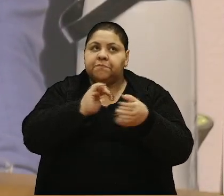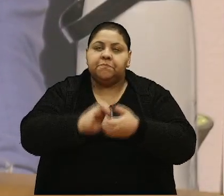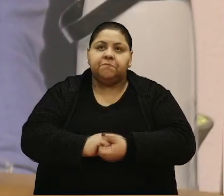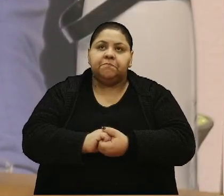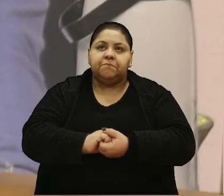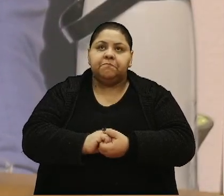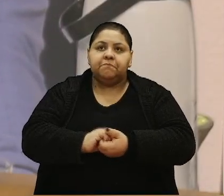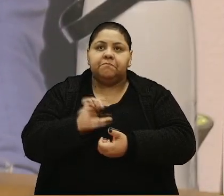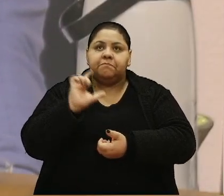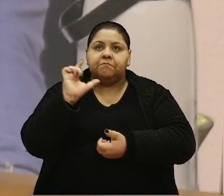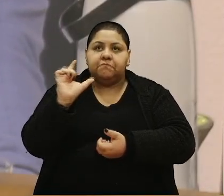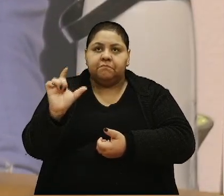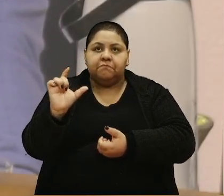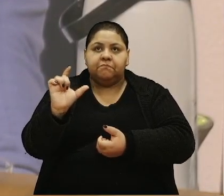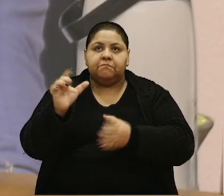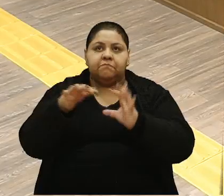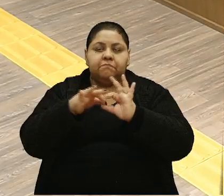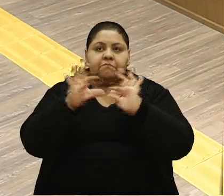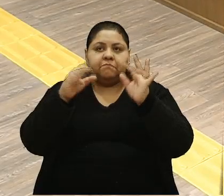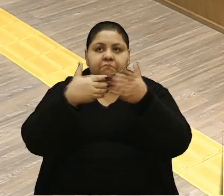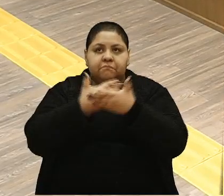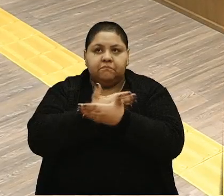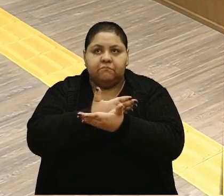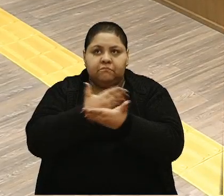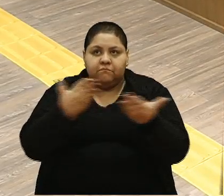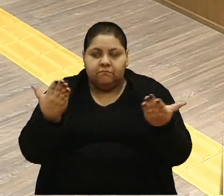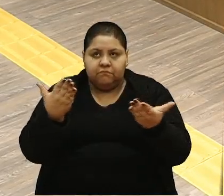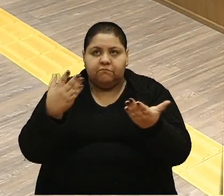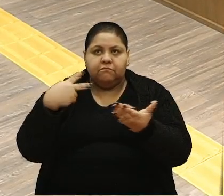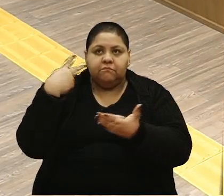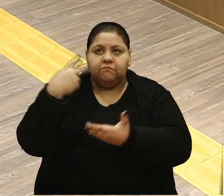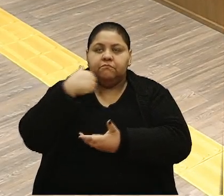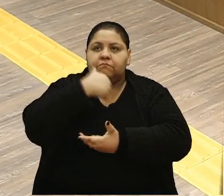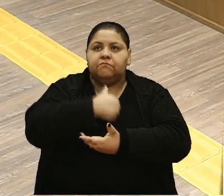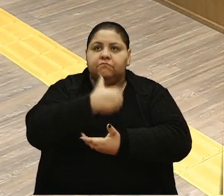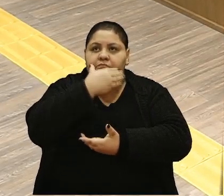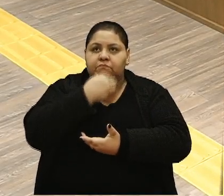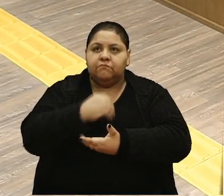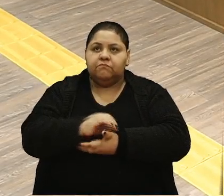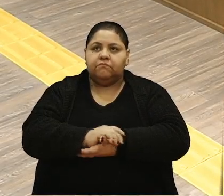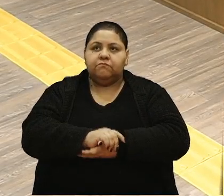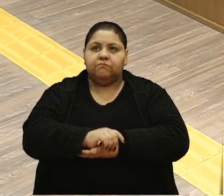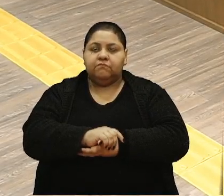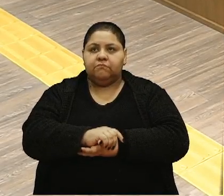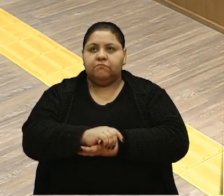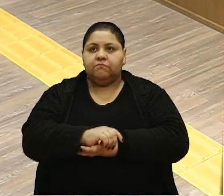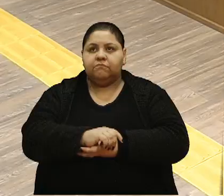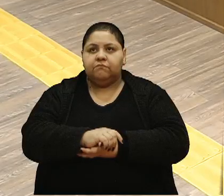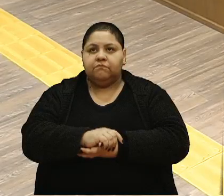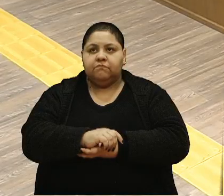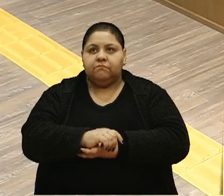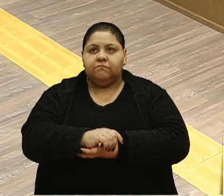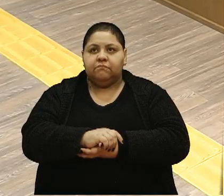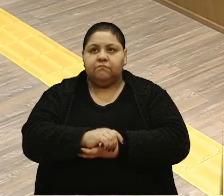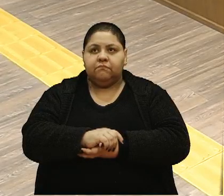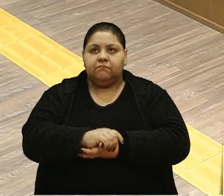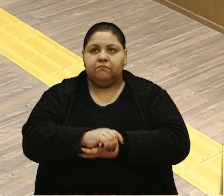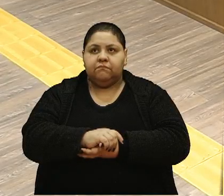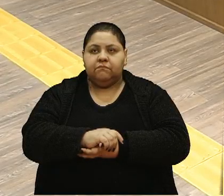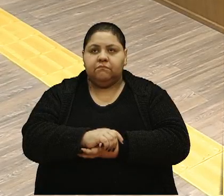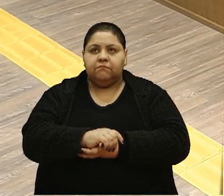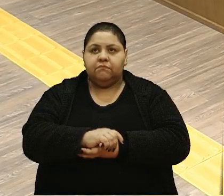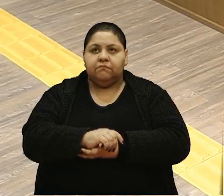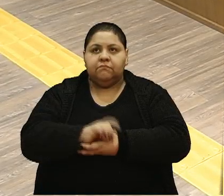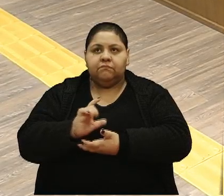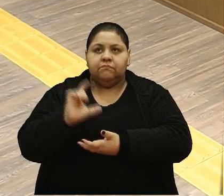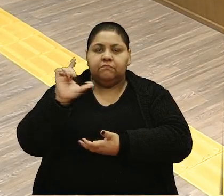congratulações. A palavra está à disposição das senhoras vereadoras e dos senhores vereadores. Com